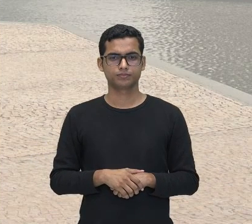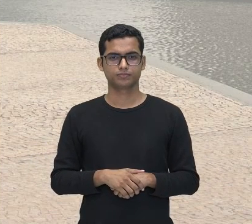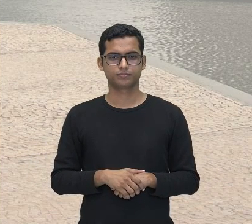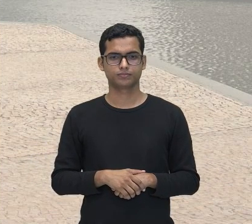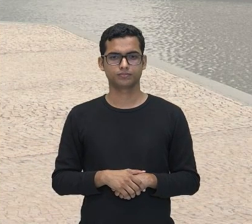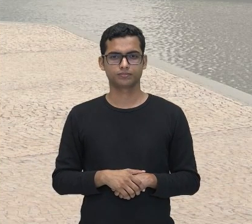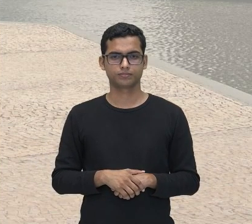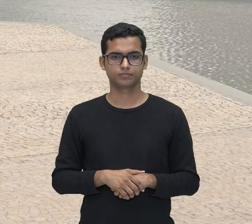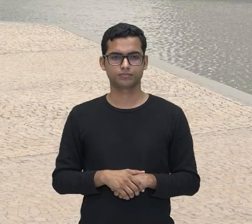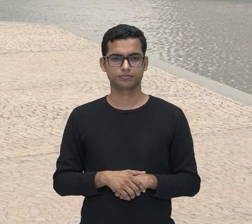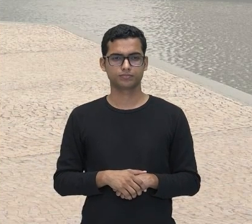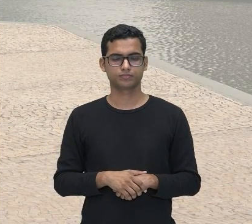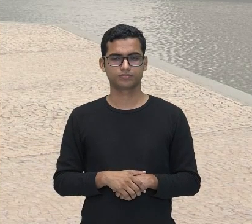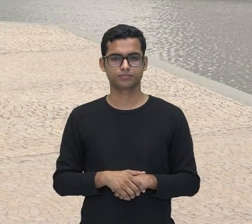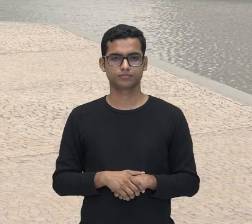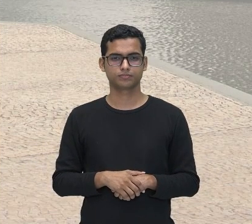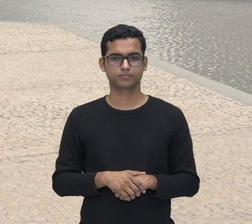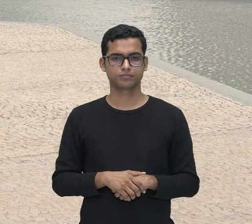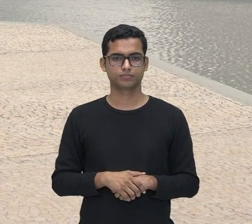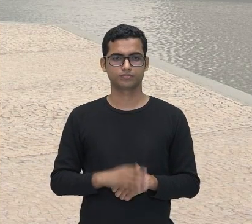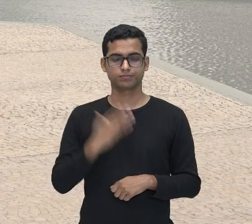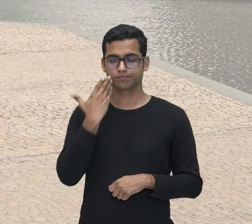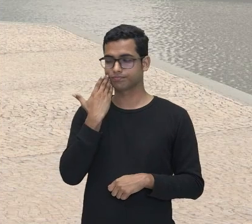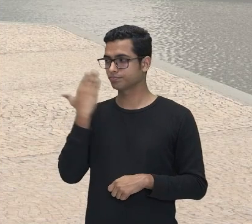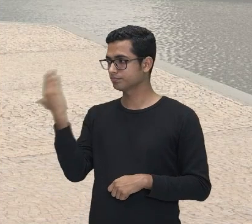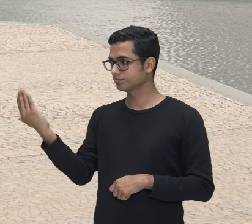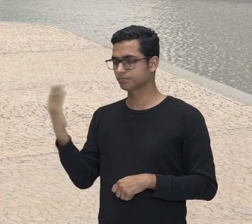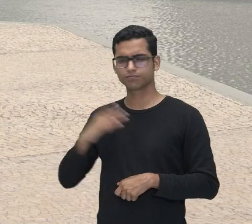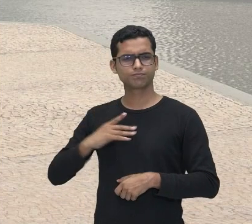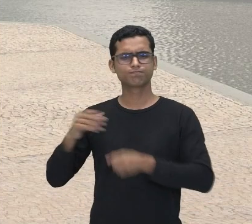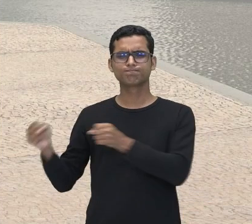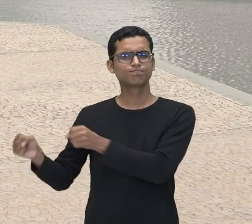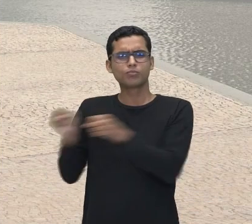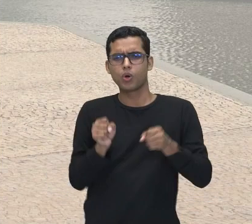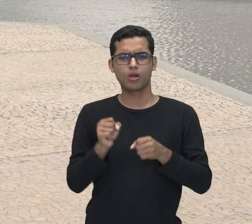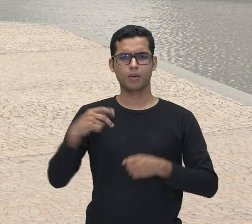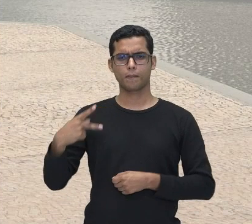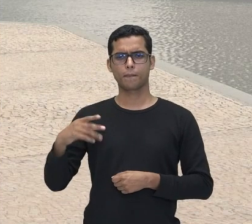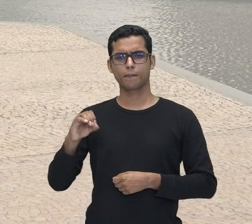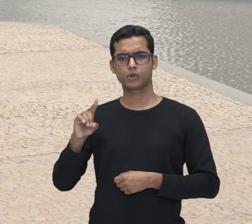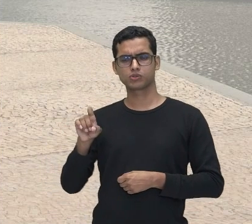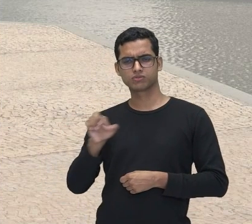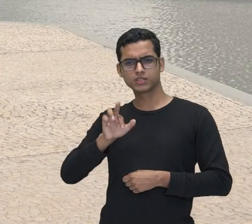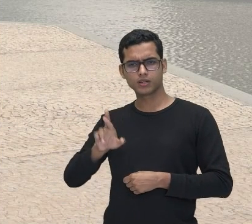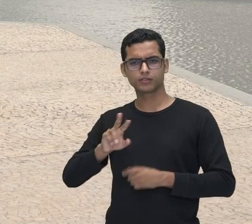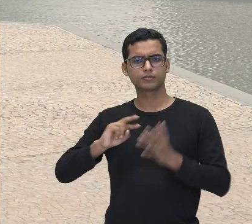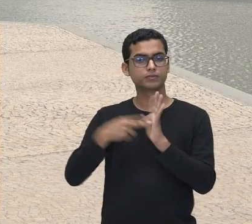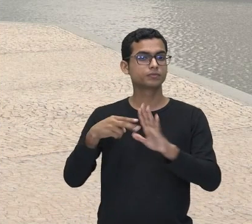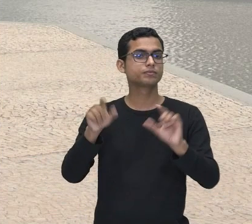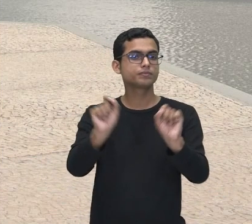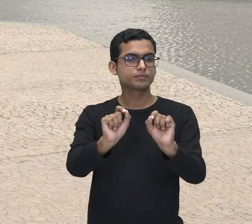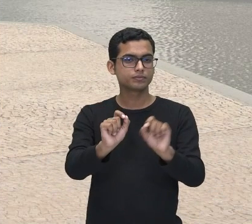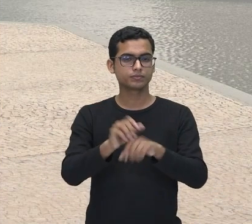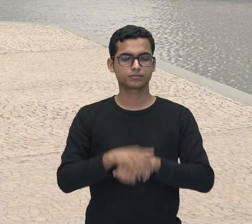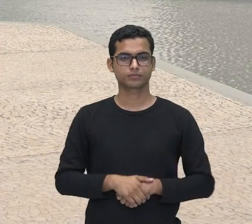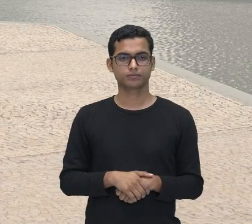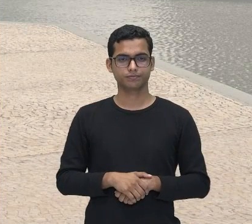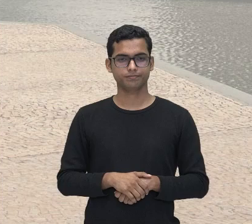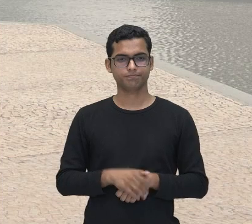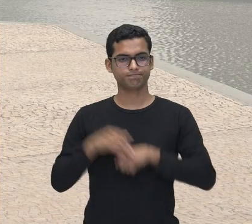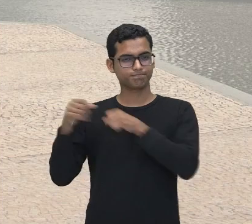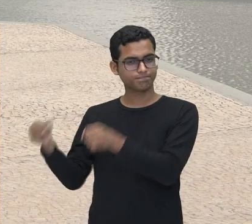é isso? São diferentes. Então vamos ver o que é poder. Poder pode ser entendido como